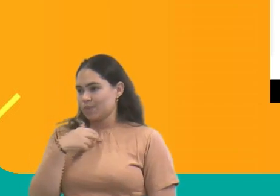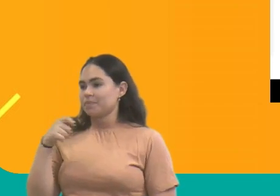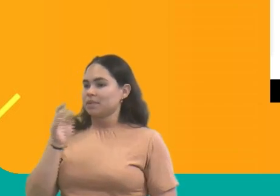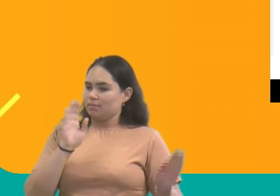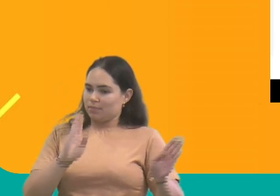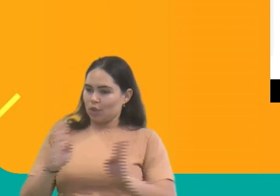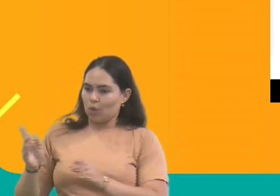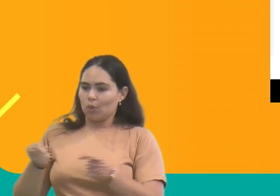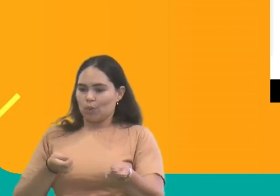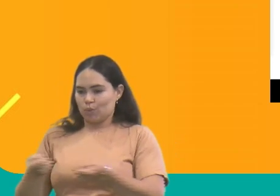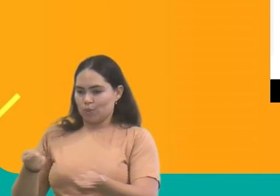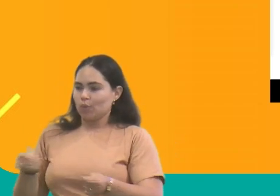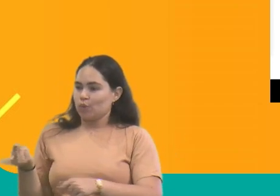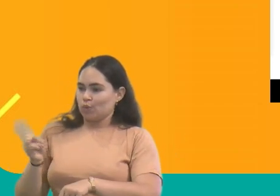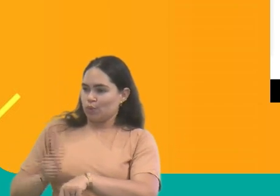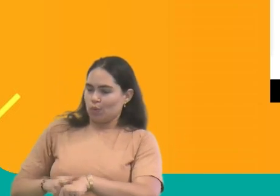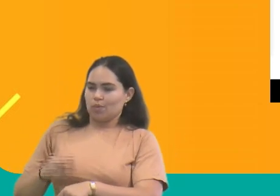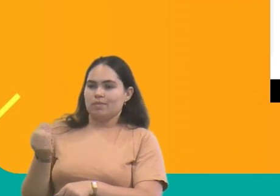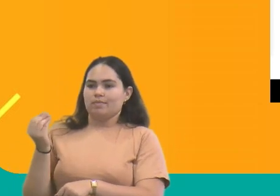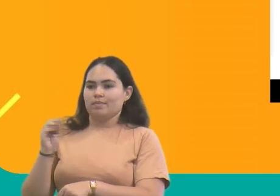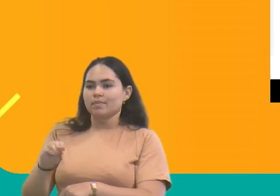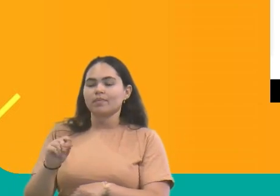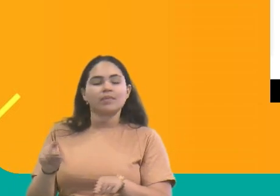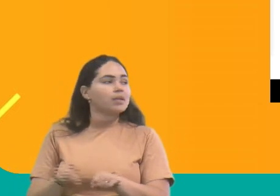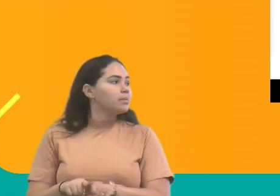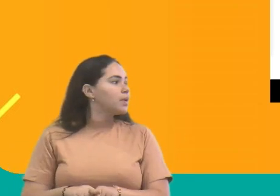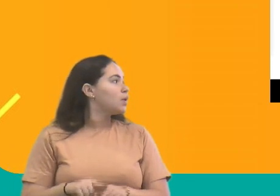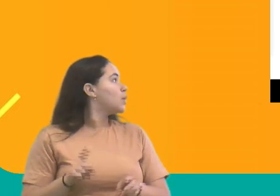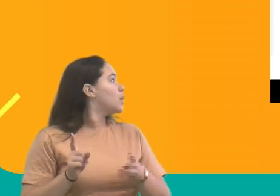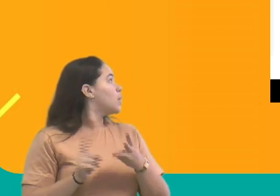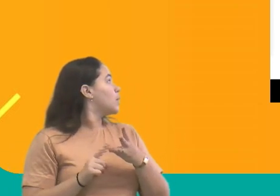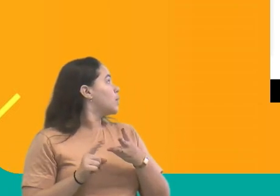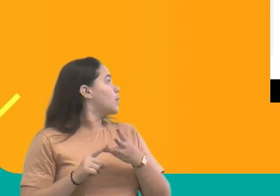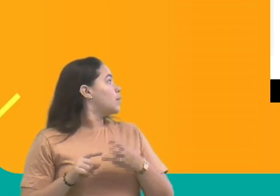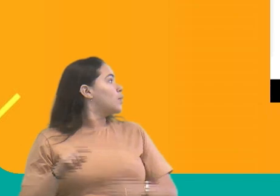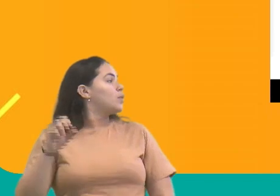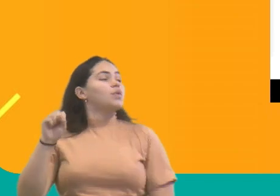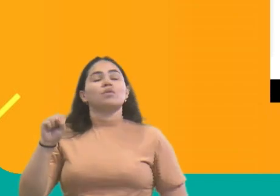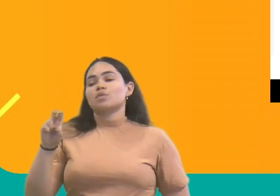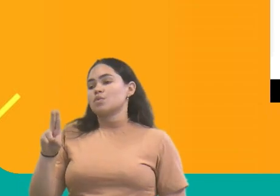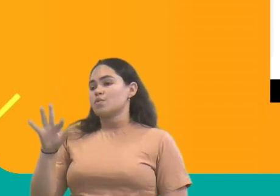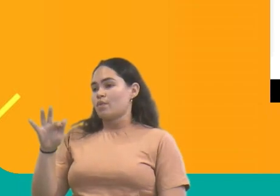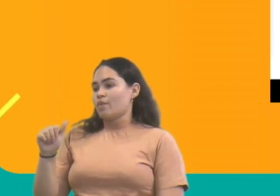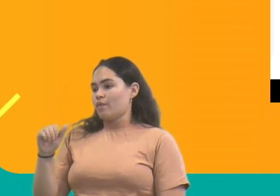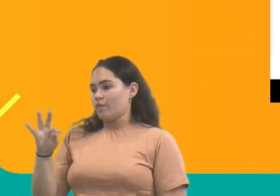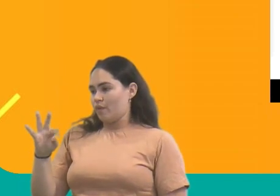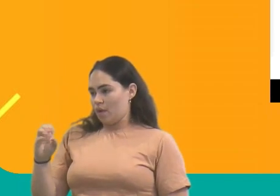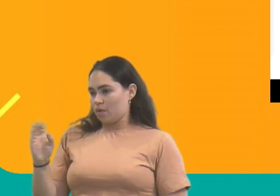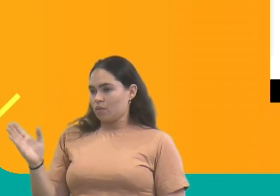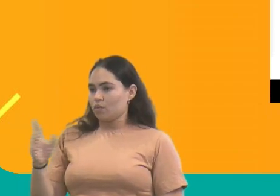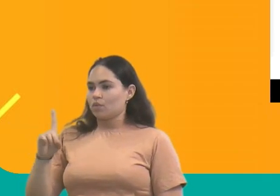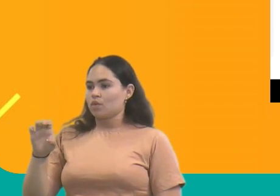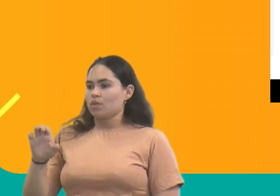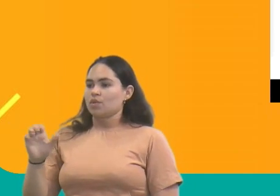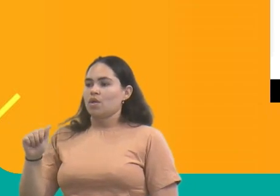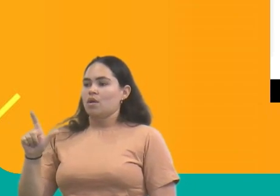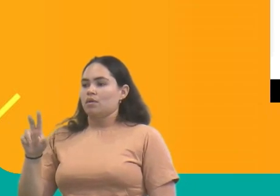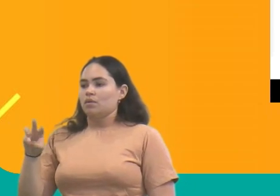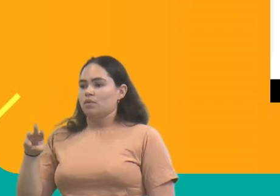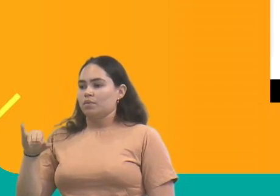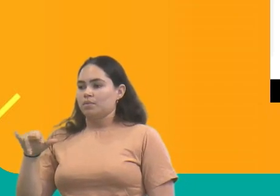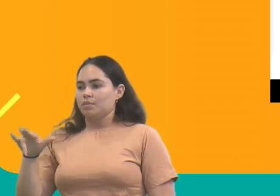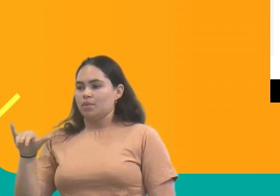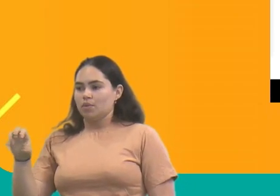esse controle, bota-se os dois. E o coleguinha que está em primeiro, que é o sulfato de alumínio, que ele é uma